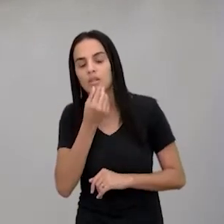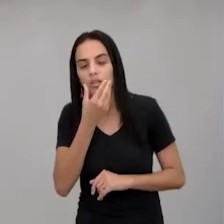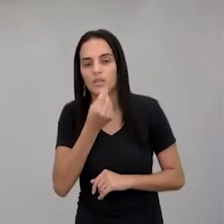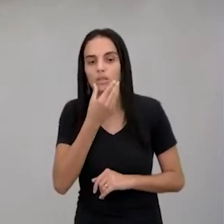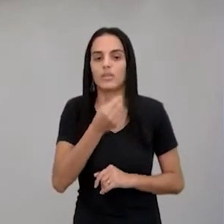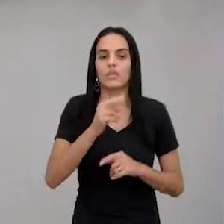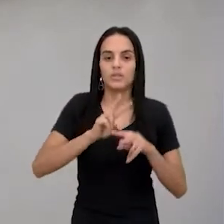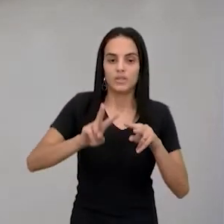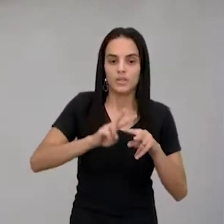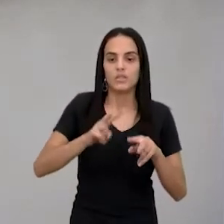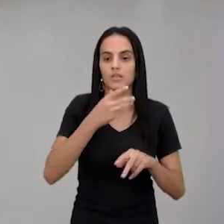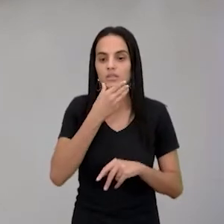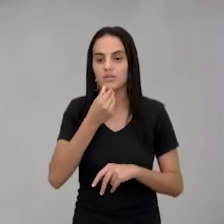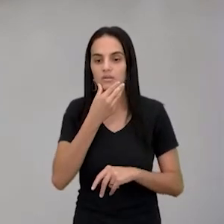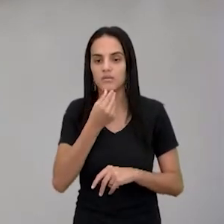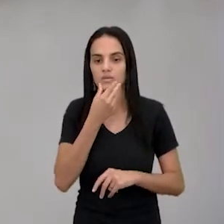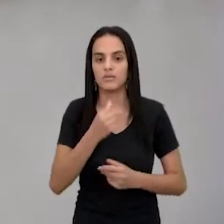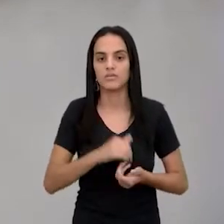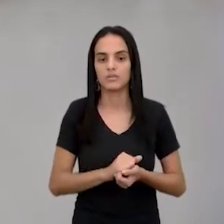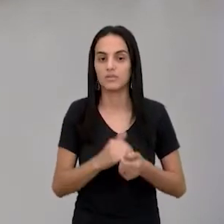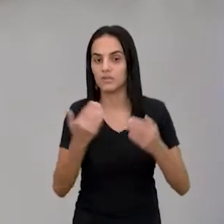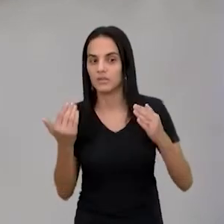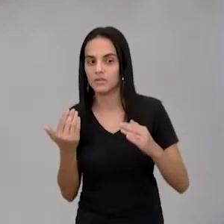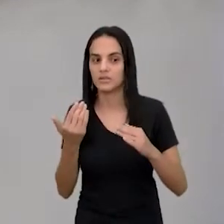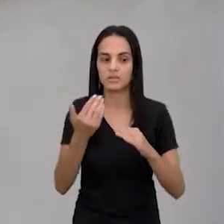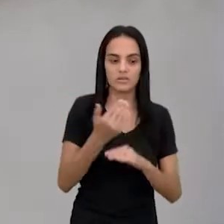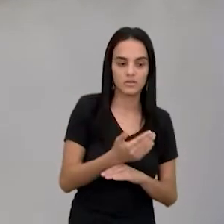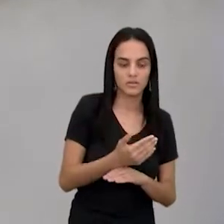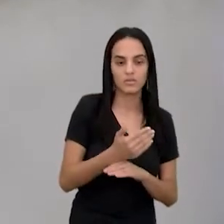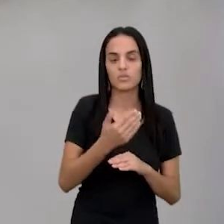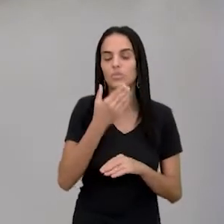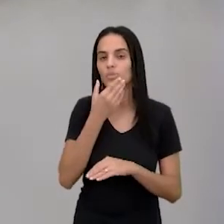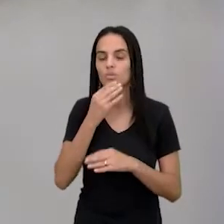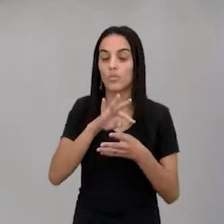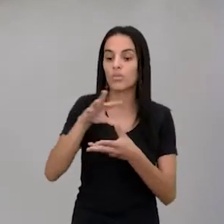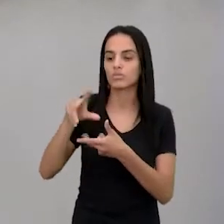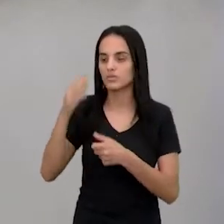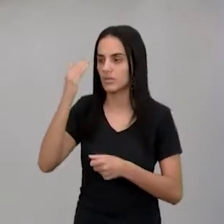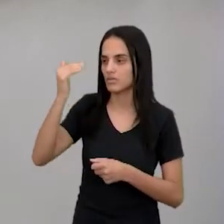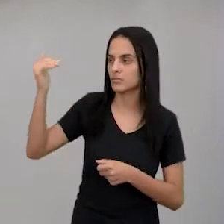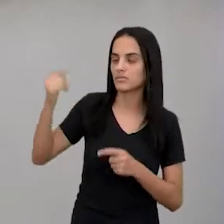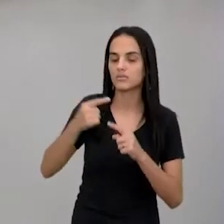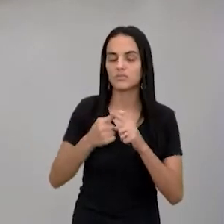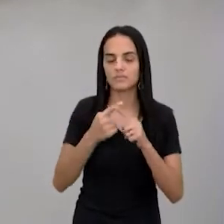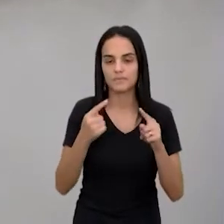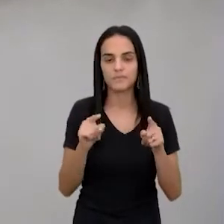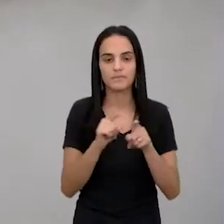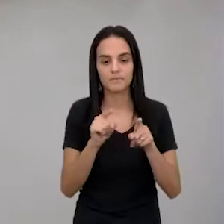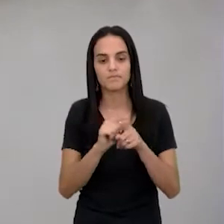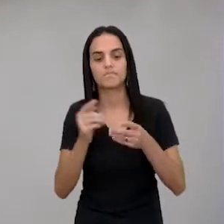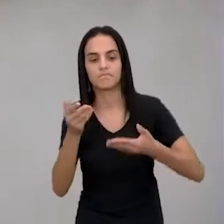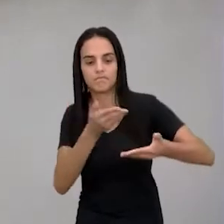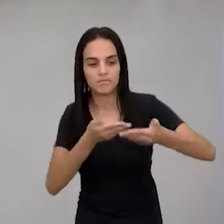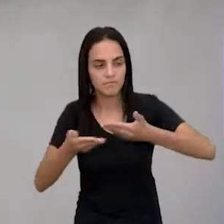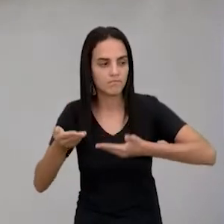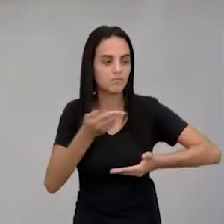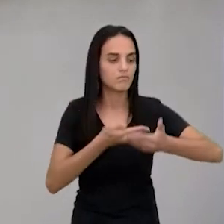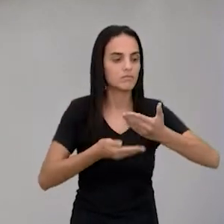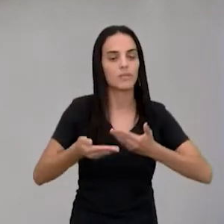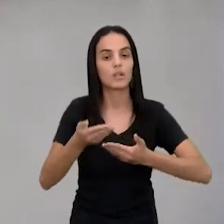armazenar e vou tomar o cuidado para que conserve esses alimentos. Perfeito, né? E aí, dentro